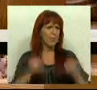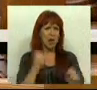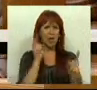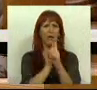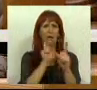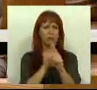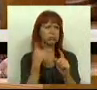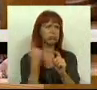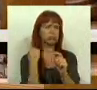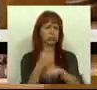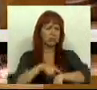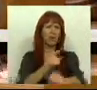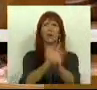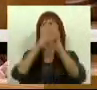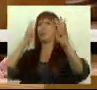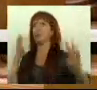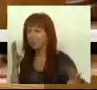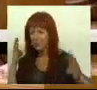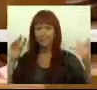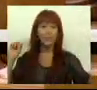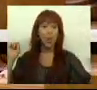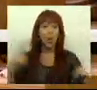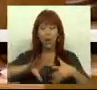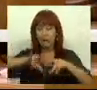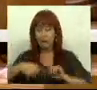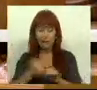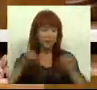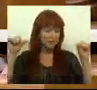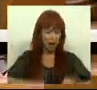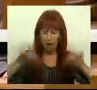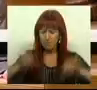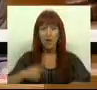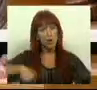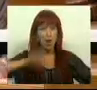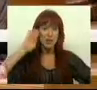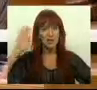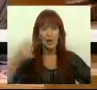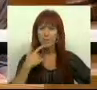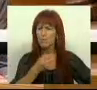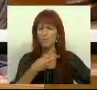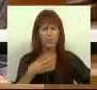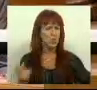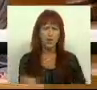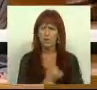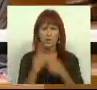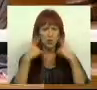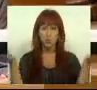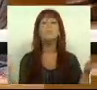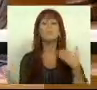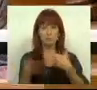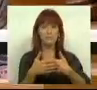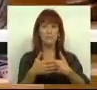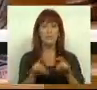atendimento, ou mais tempo de espera, ou degradação dos serviços. E, como sabemos, muitos foram os serviços públicos